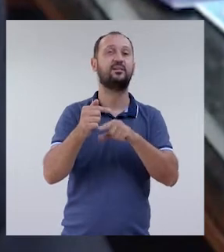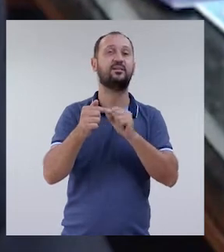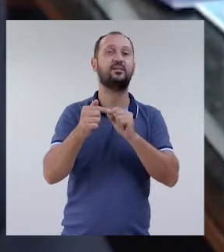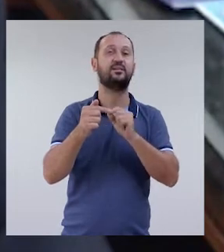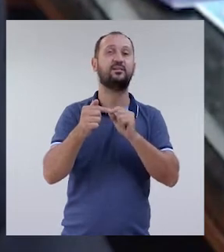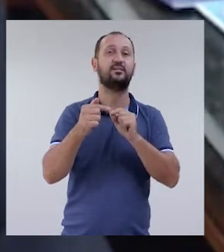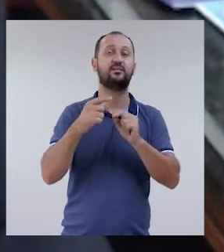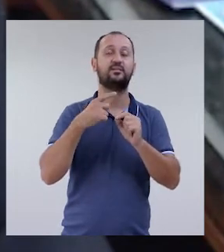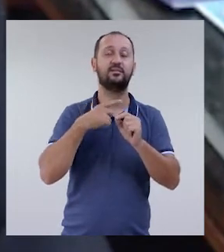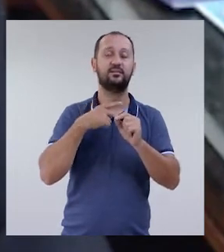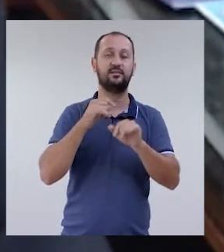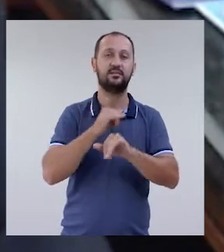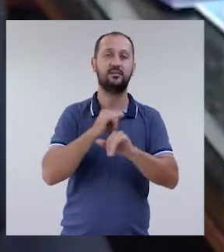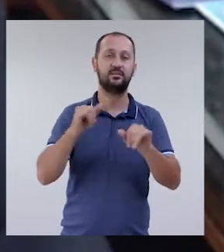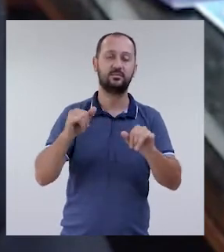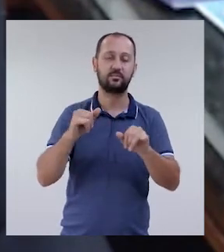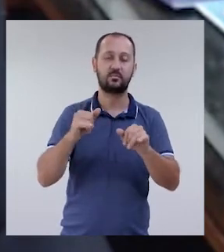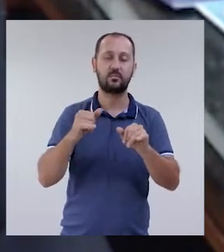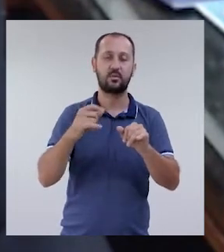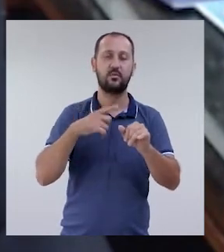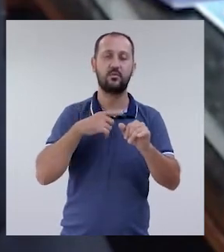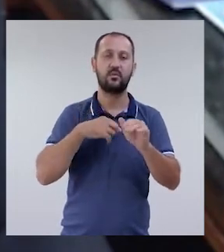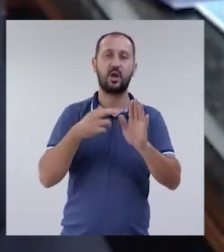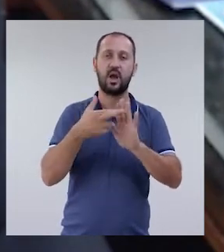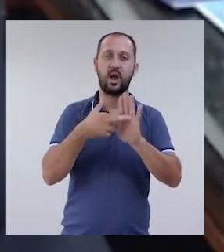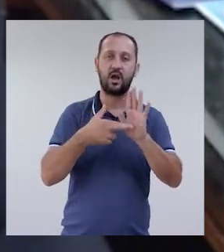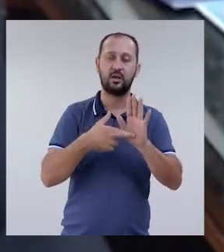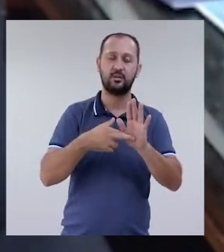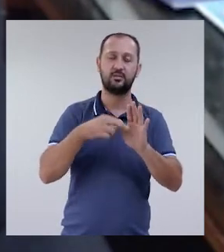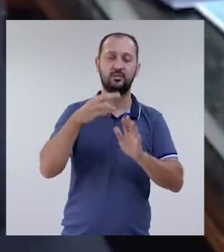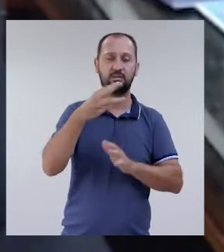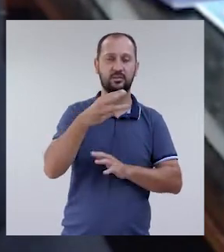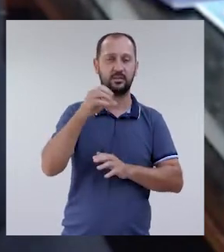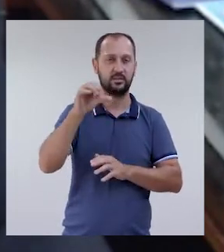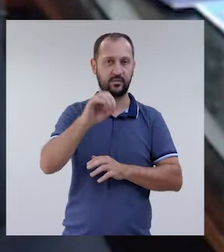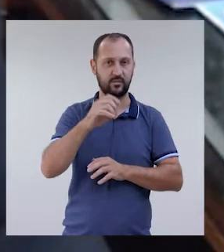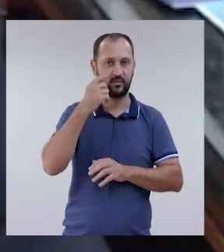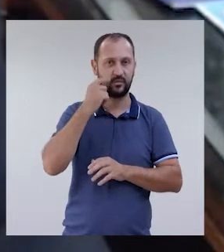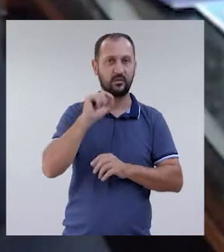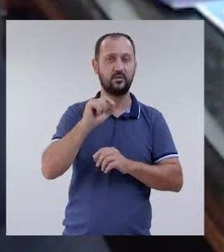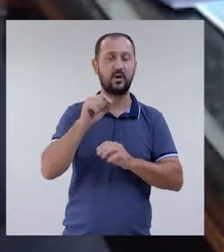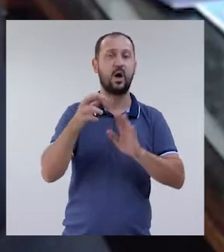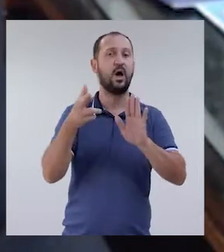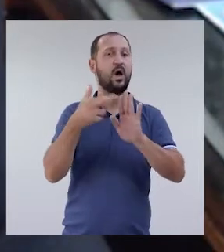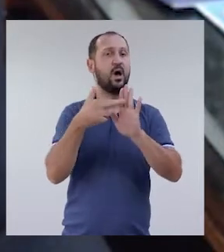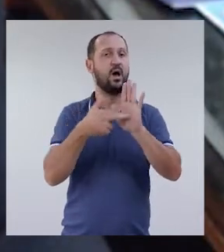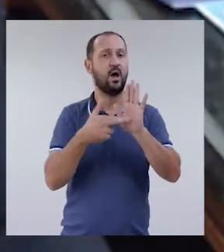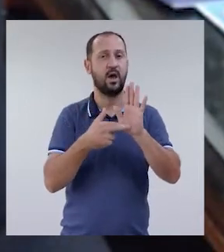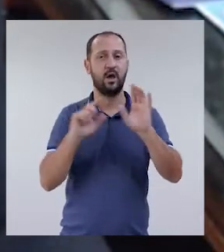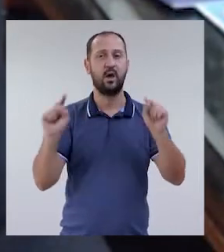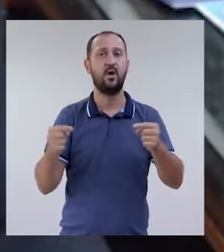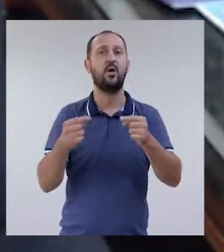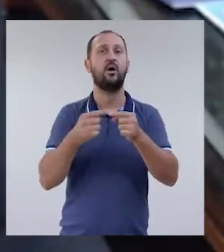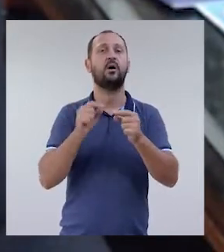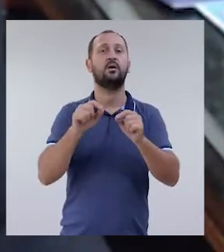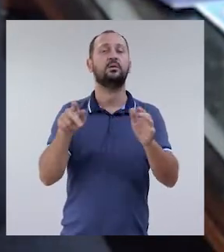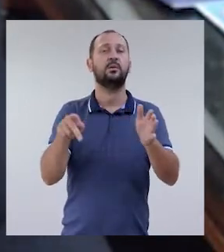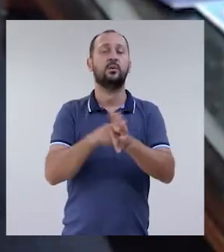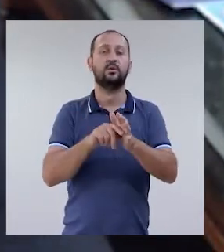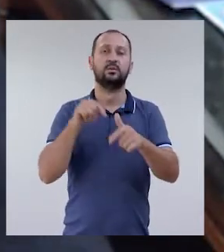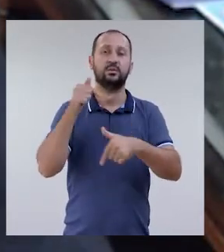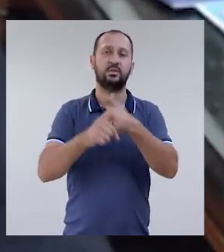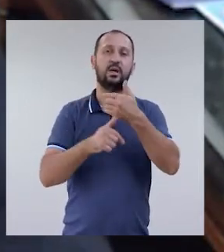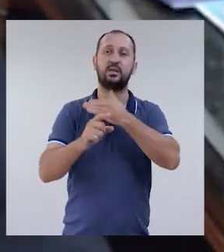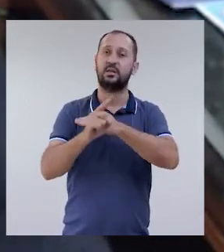ocasião foi editado o provimento 399, em novembro de 2017, com as normas pertinentes a